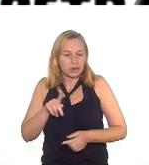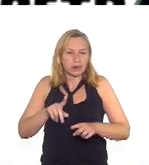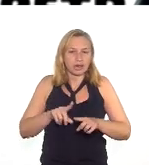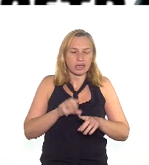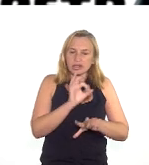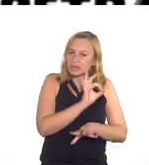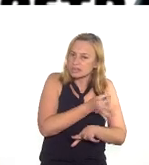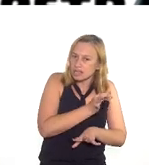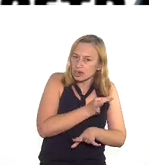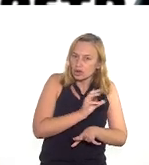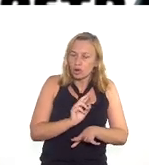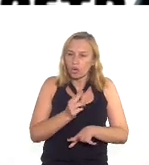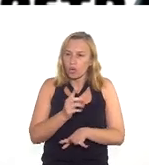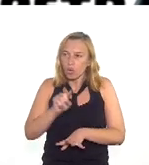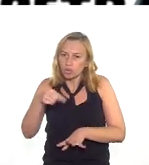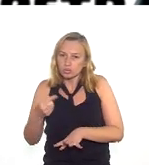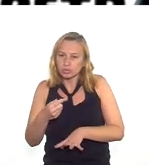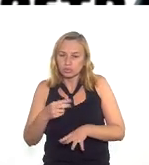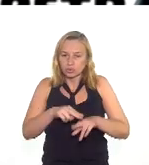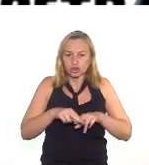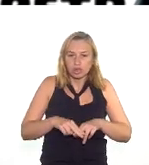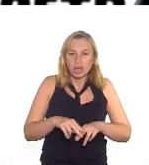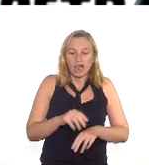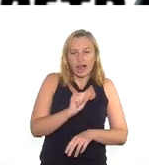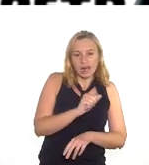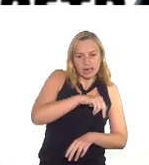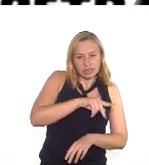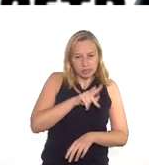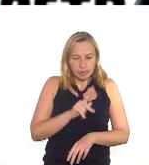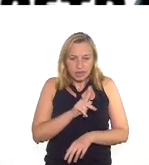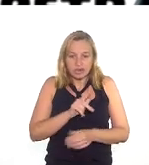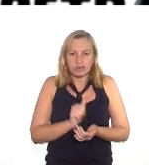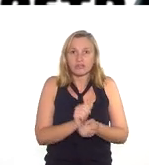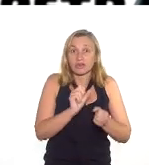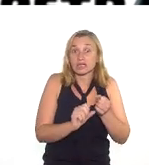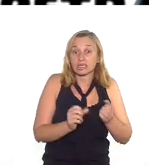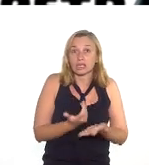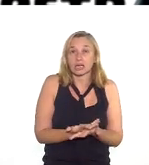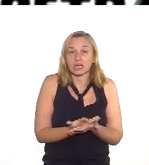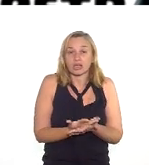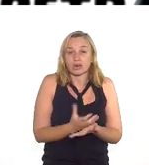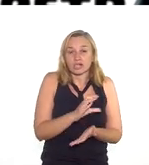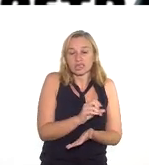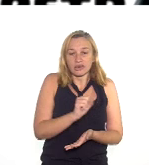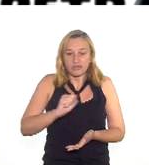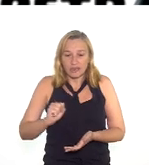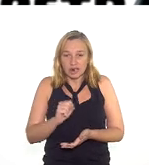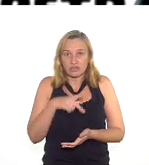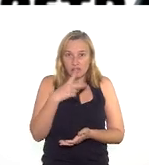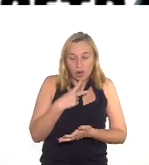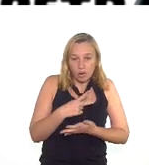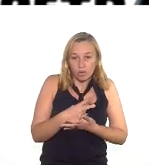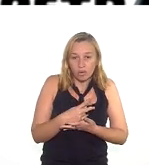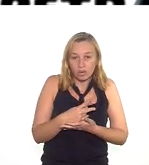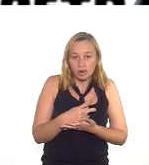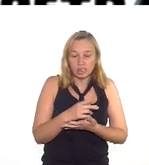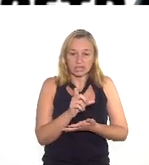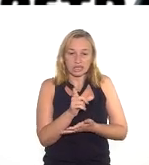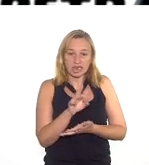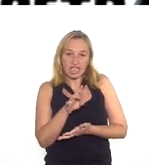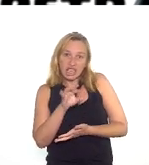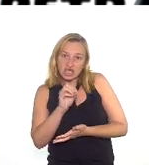legal ou outro motivo? Porque a ANP, ao invés de fazer, como a Cefaz falou, esse crédito